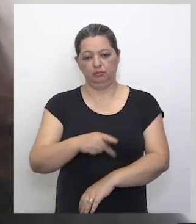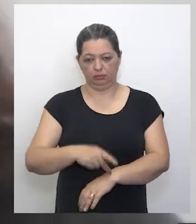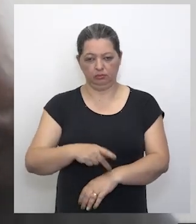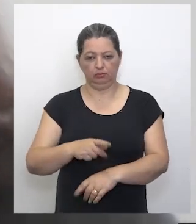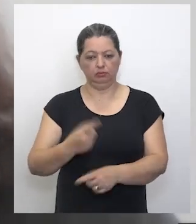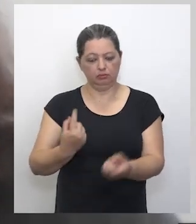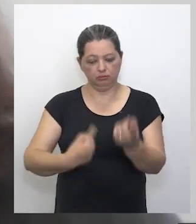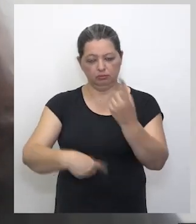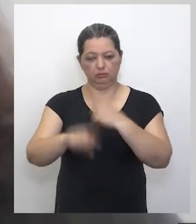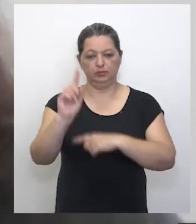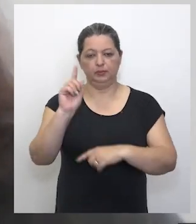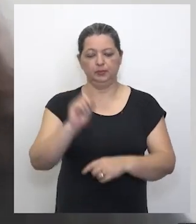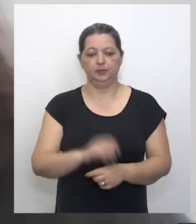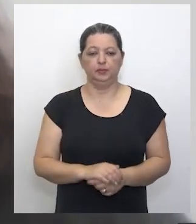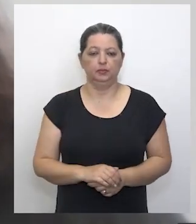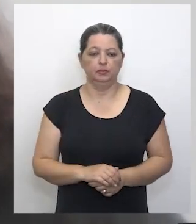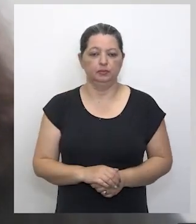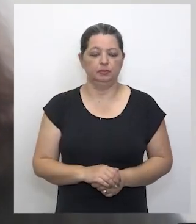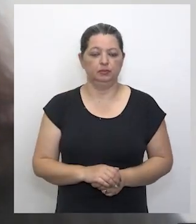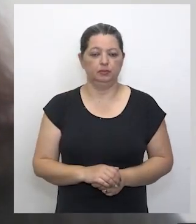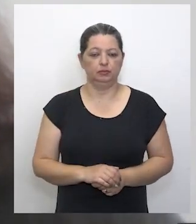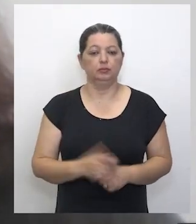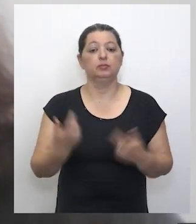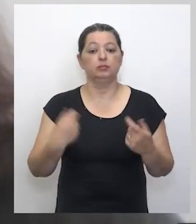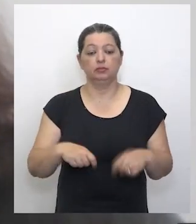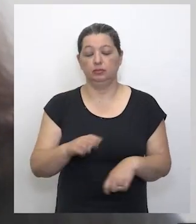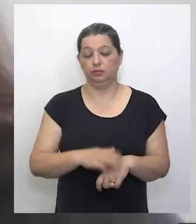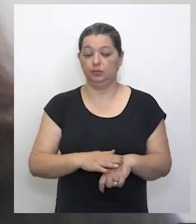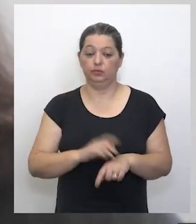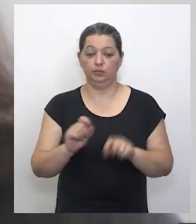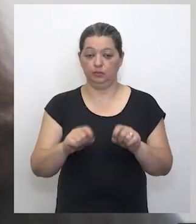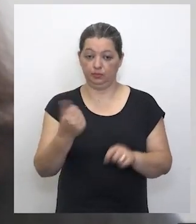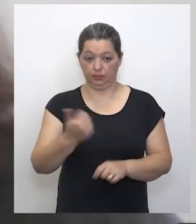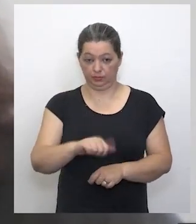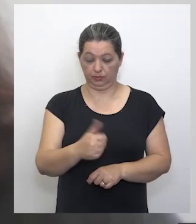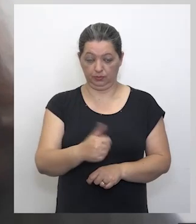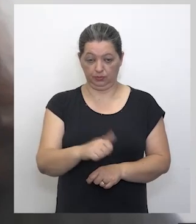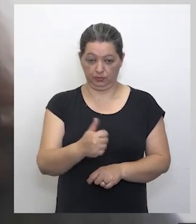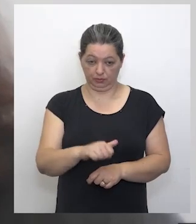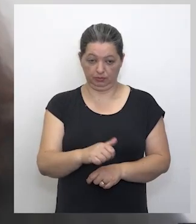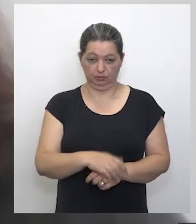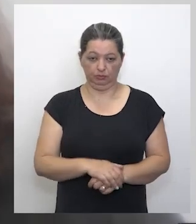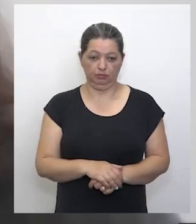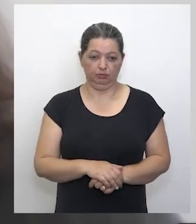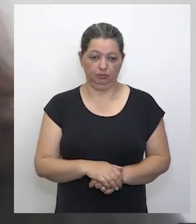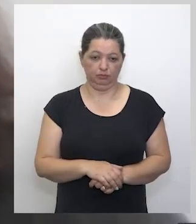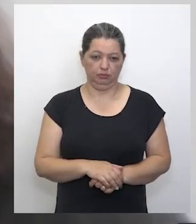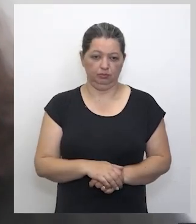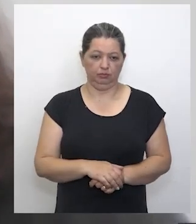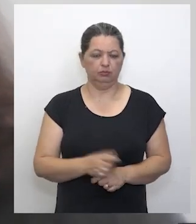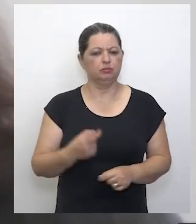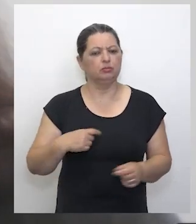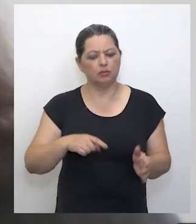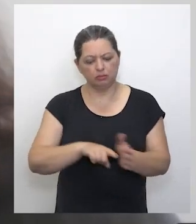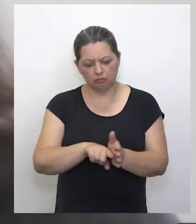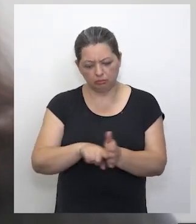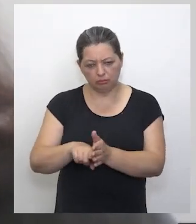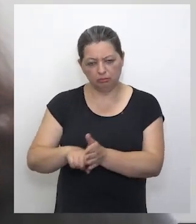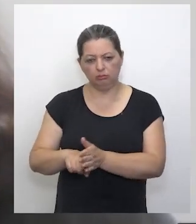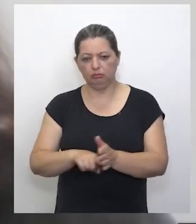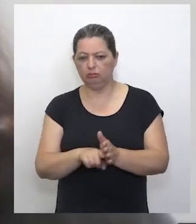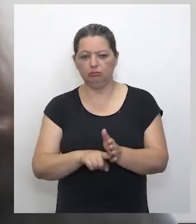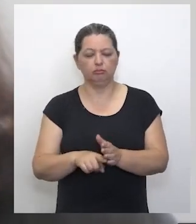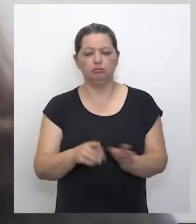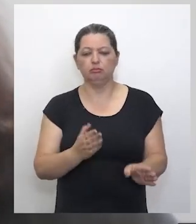Então, ele deve fazer uma avaliação, uma sondagem diagnóstica para saber em que ponto